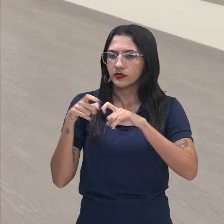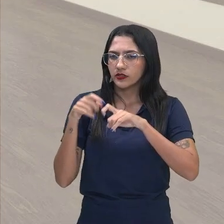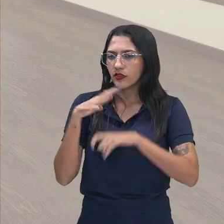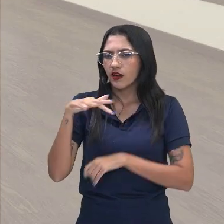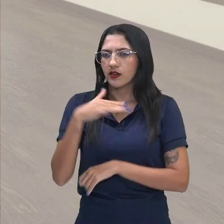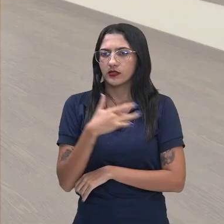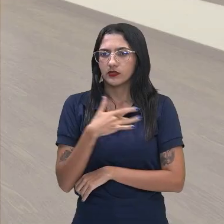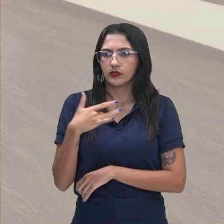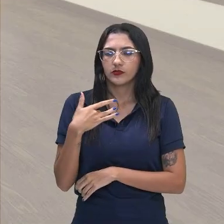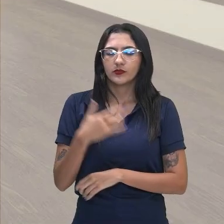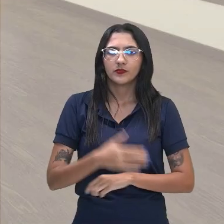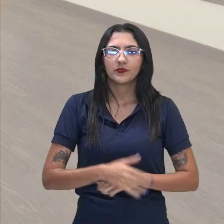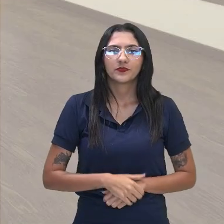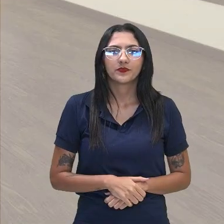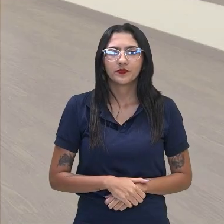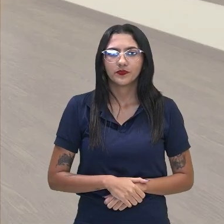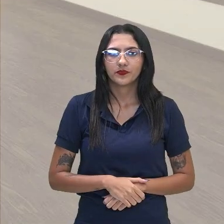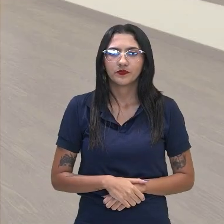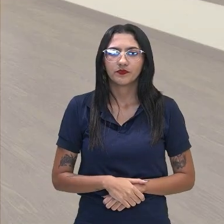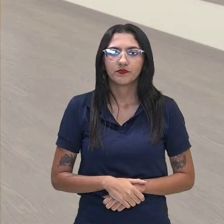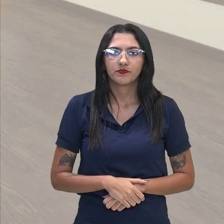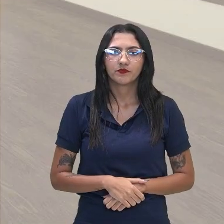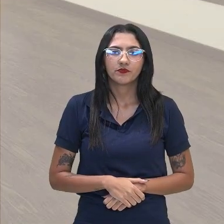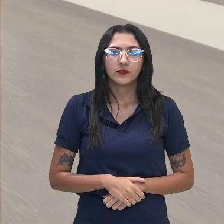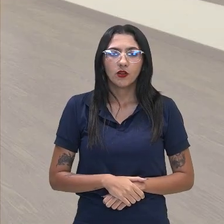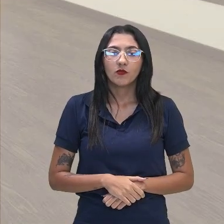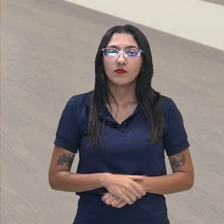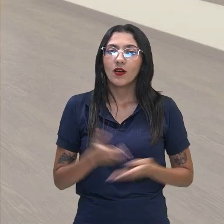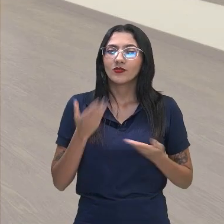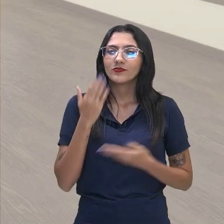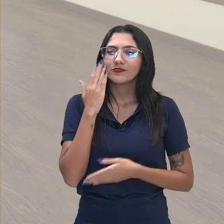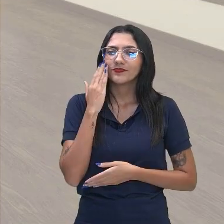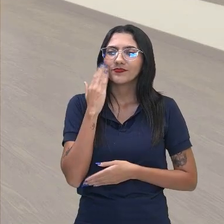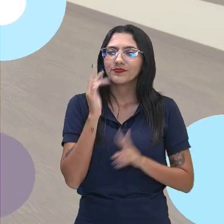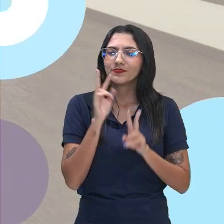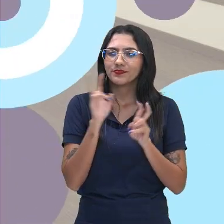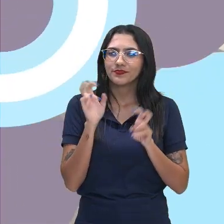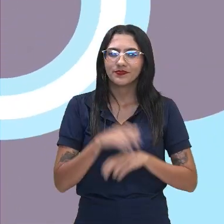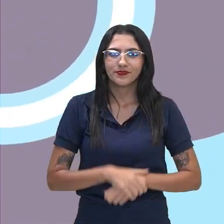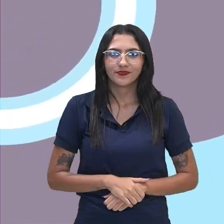Então, olha só, vamos entender esse movimento, tá?